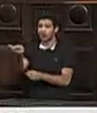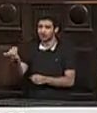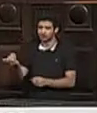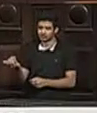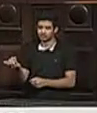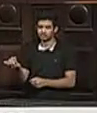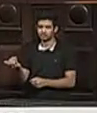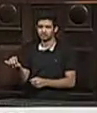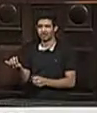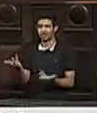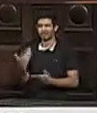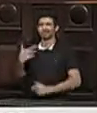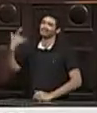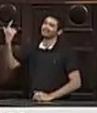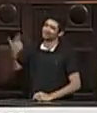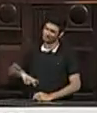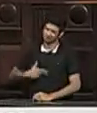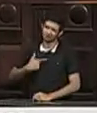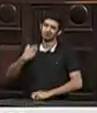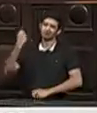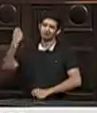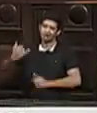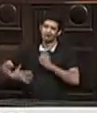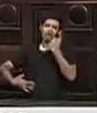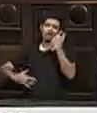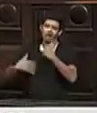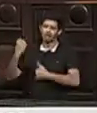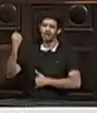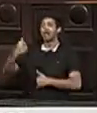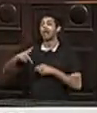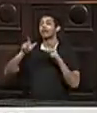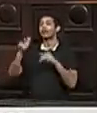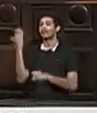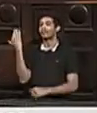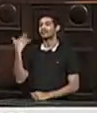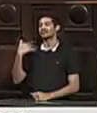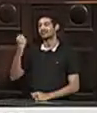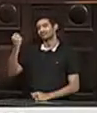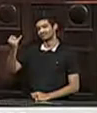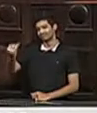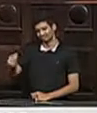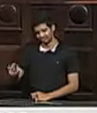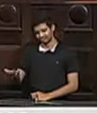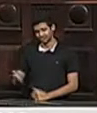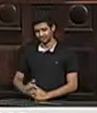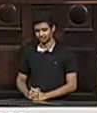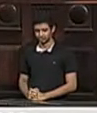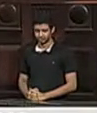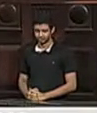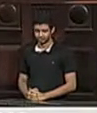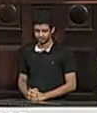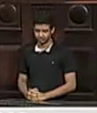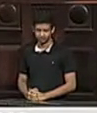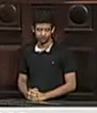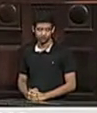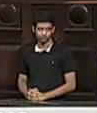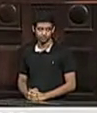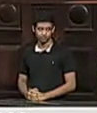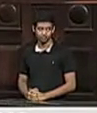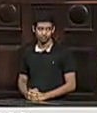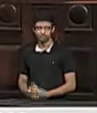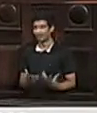aqui falando das mesmas coisas que falava no início em relação à educação.